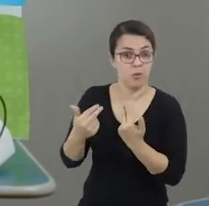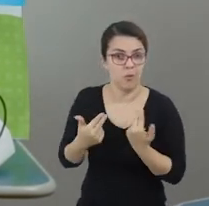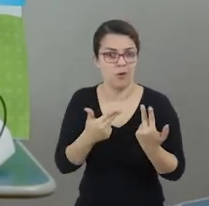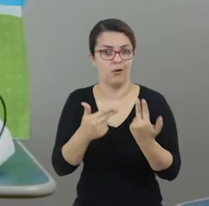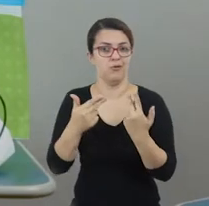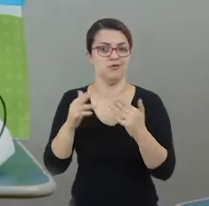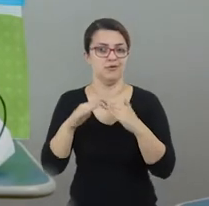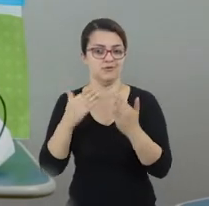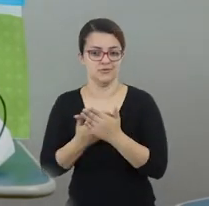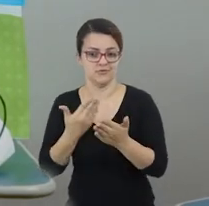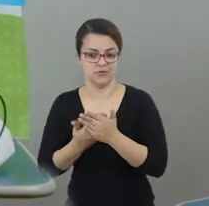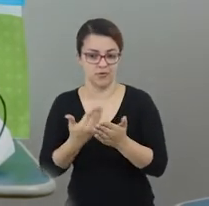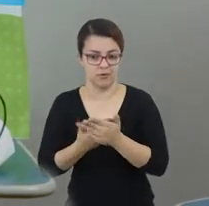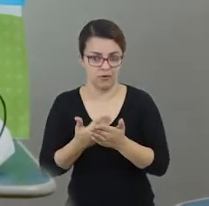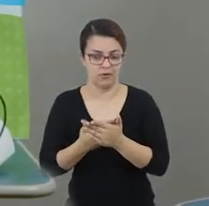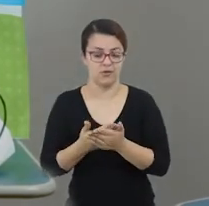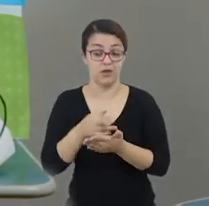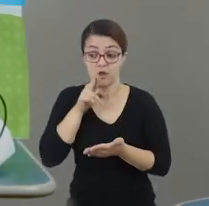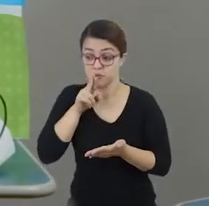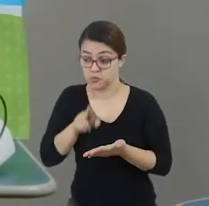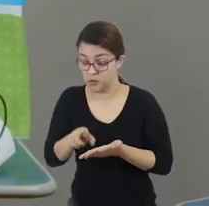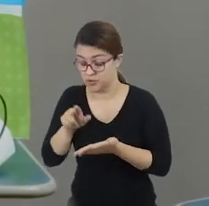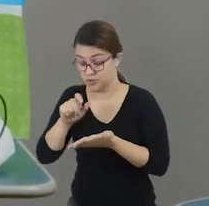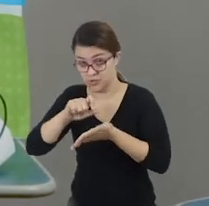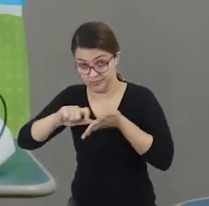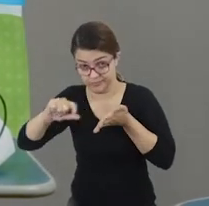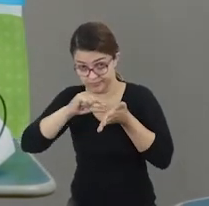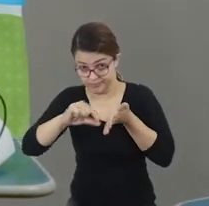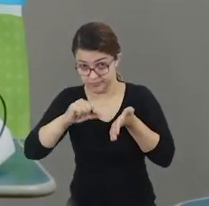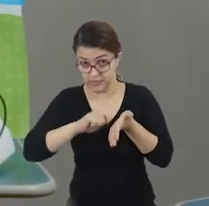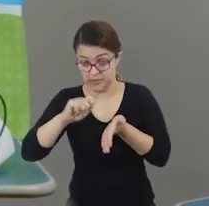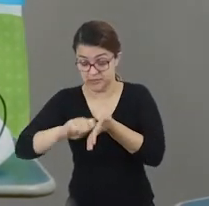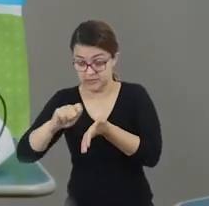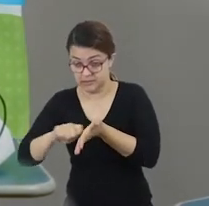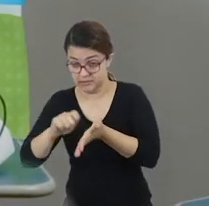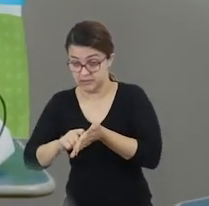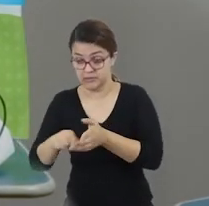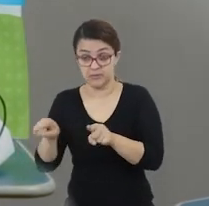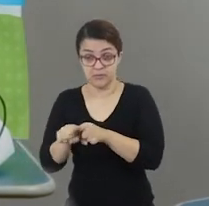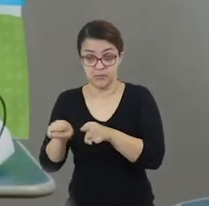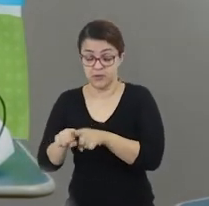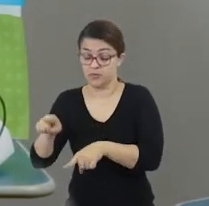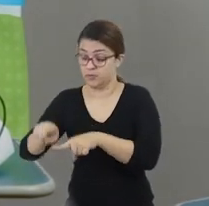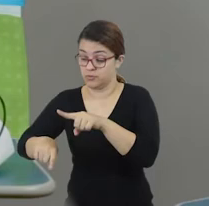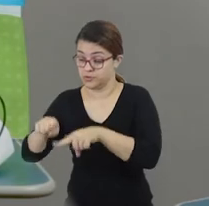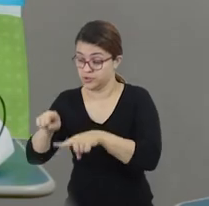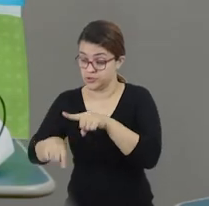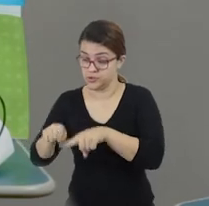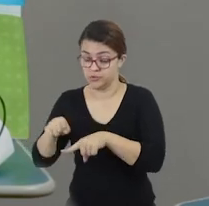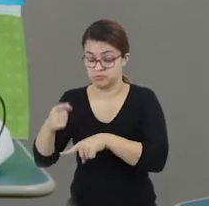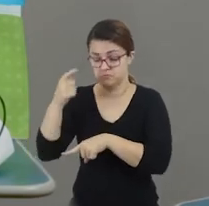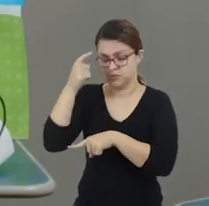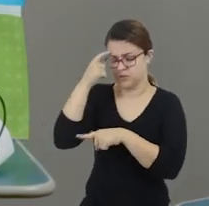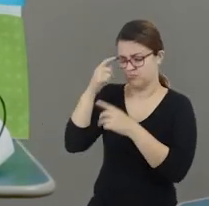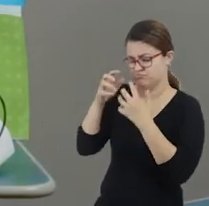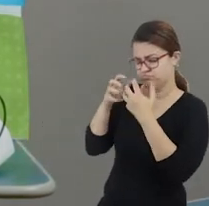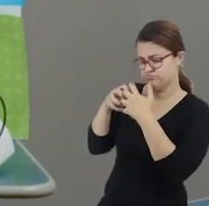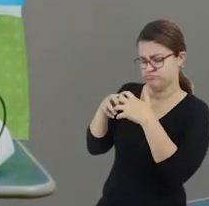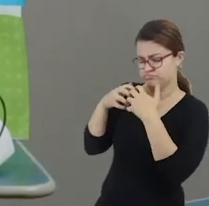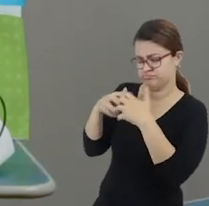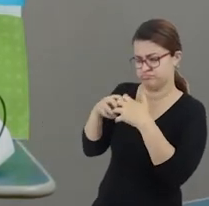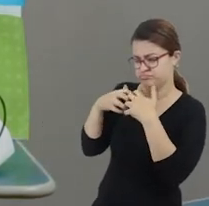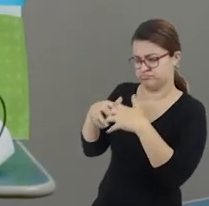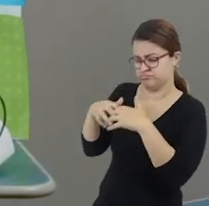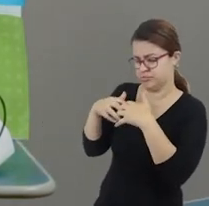eu já fiz as respostas escritas, os objetos, e primeiro ela vai pensar, ela vai responder oralmente e aí